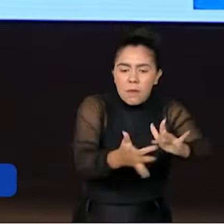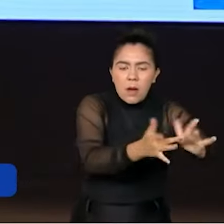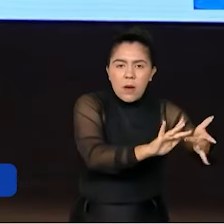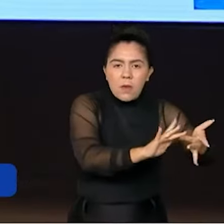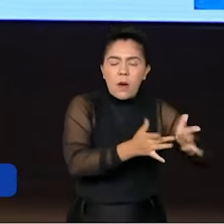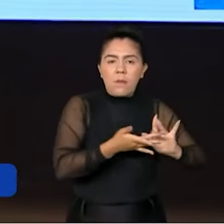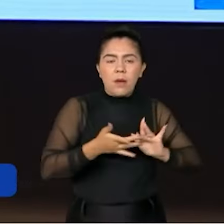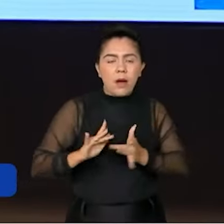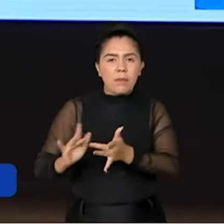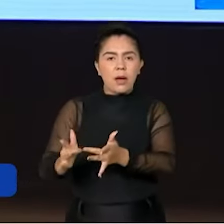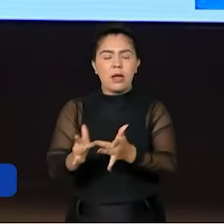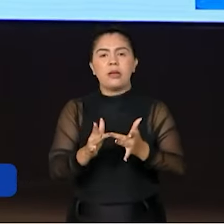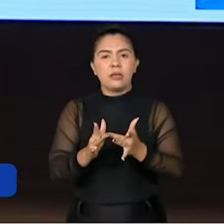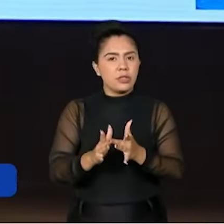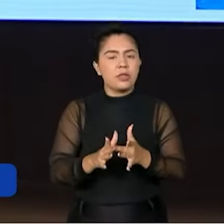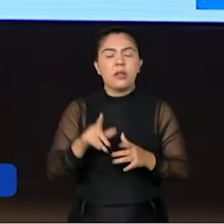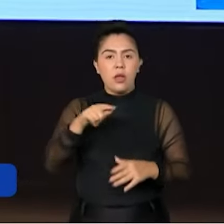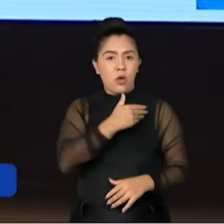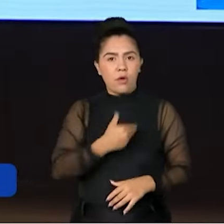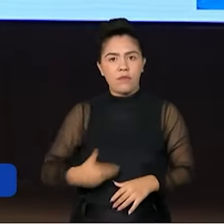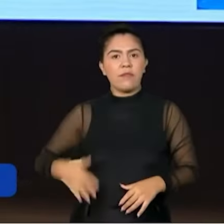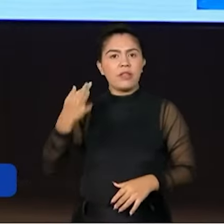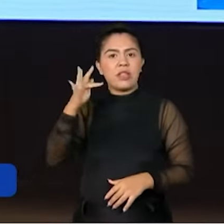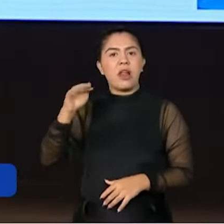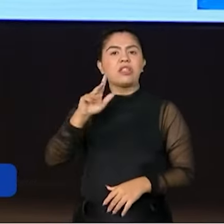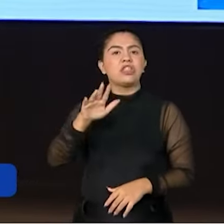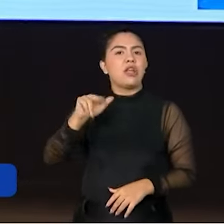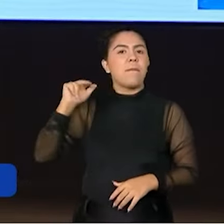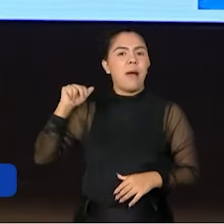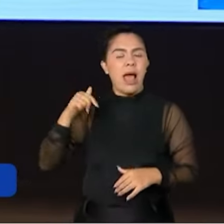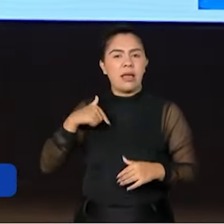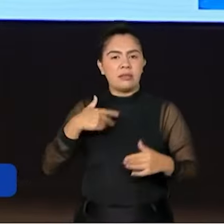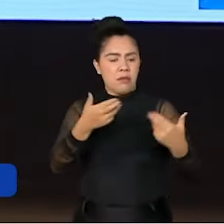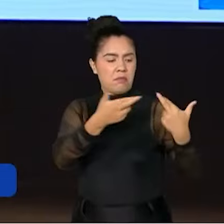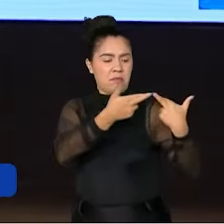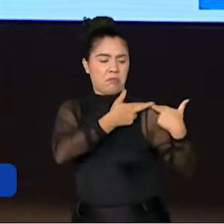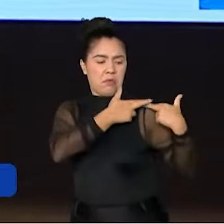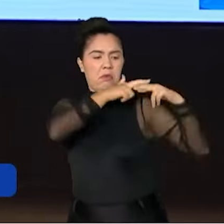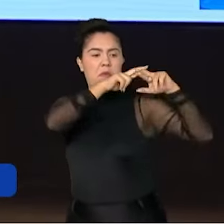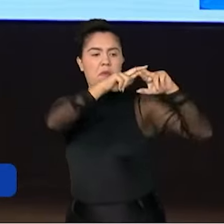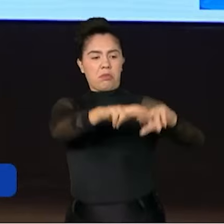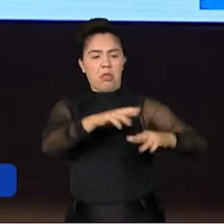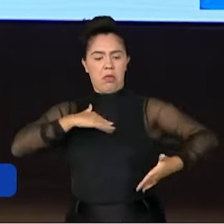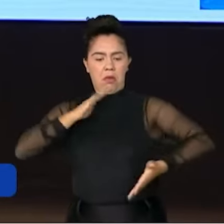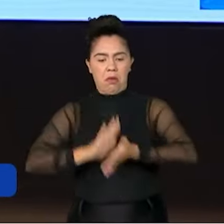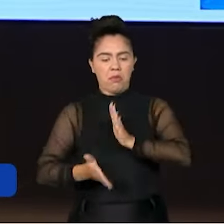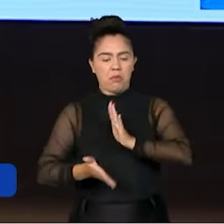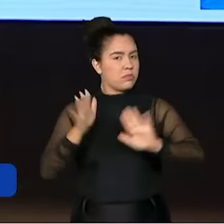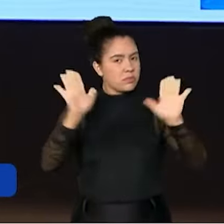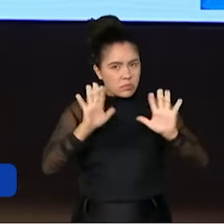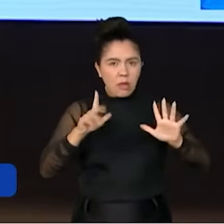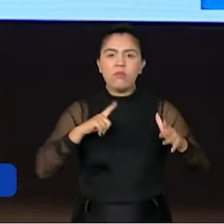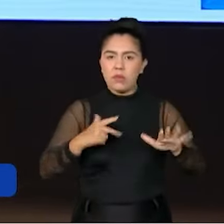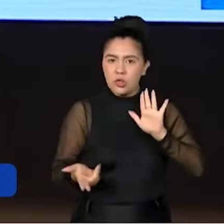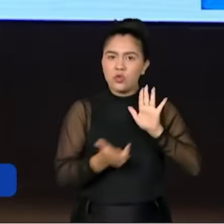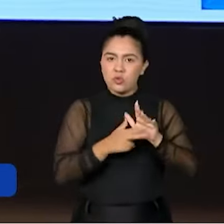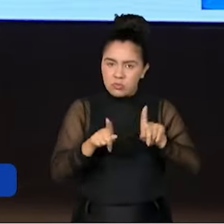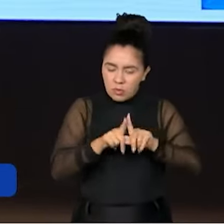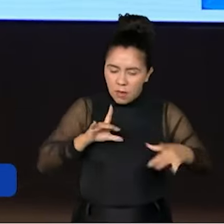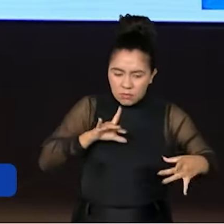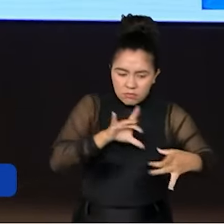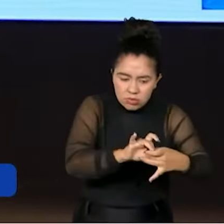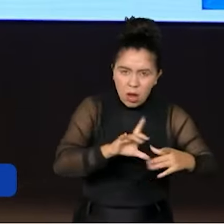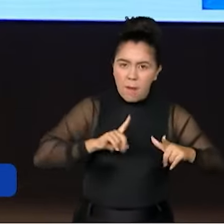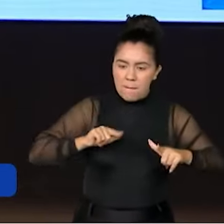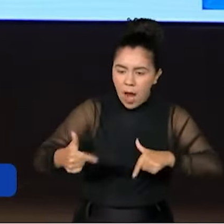governo federal jamais passando a responsabilidade, como se o fato de não ter uma atribuição